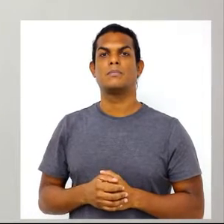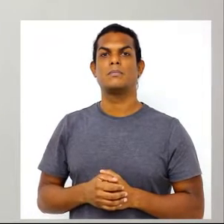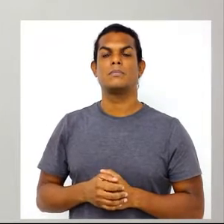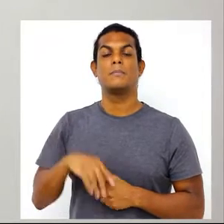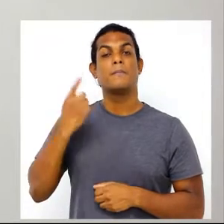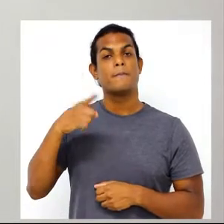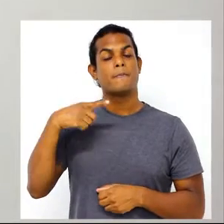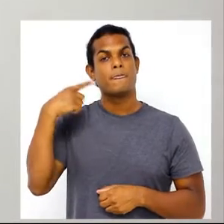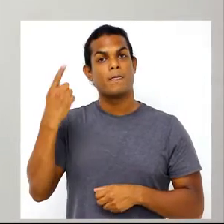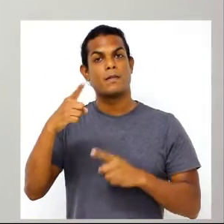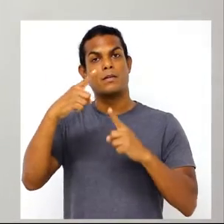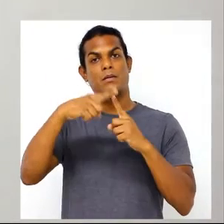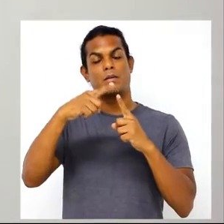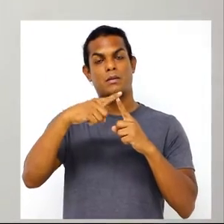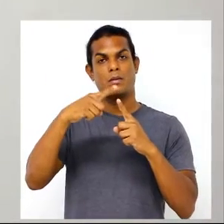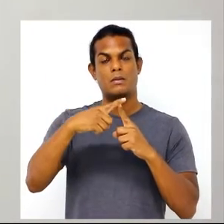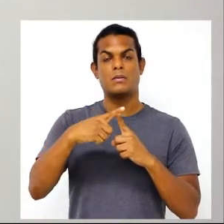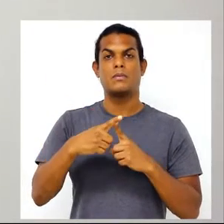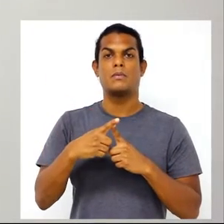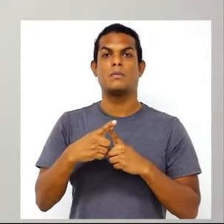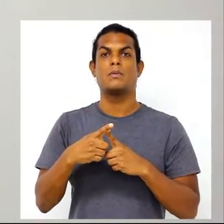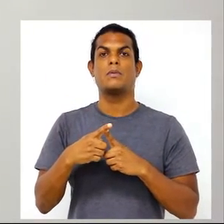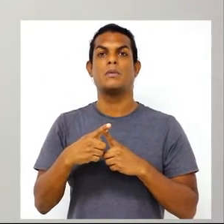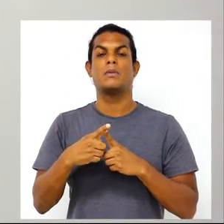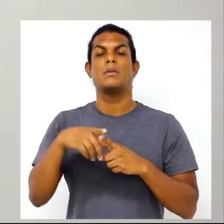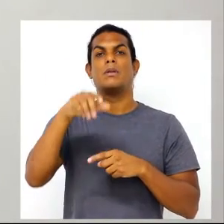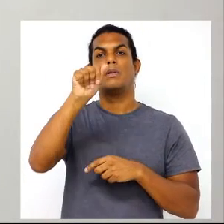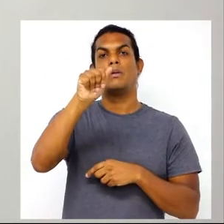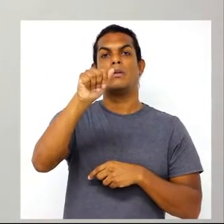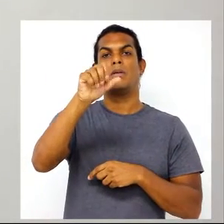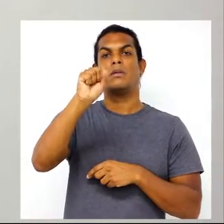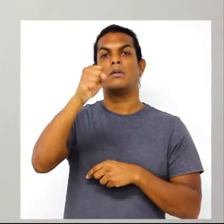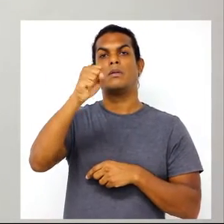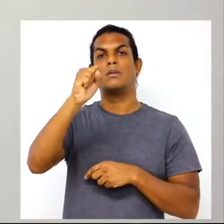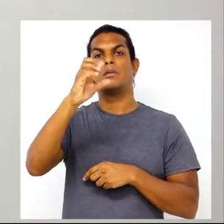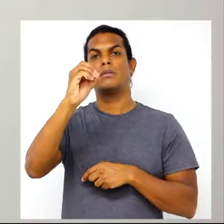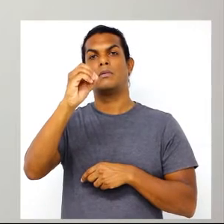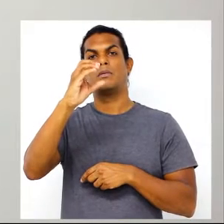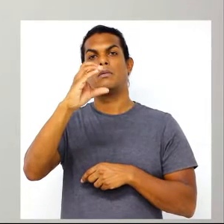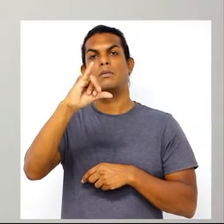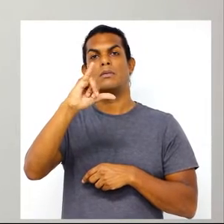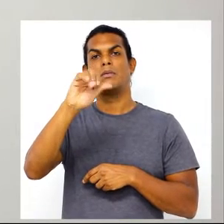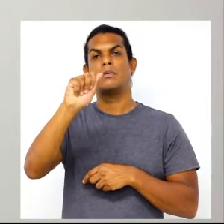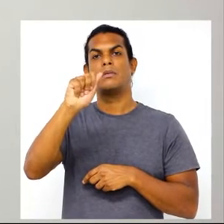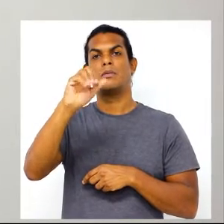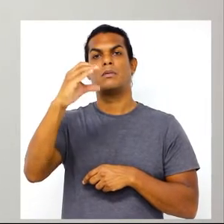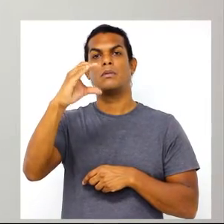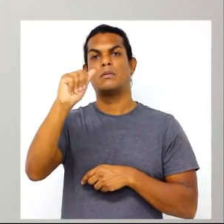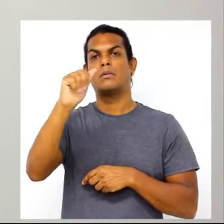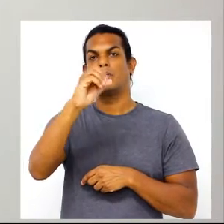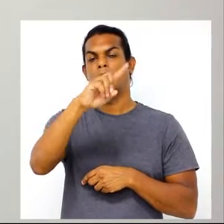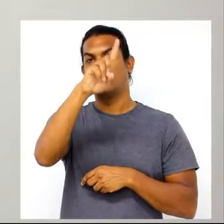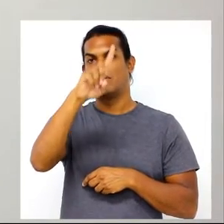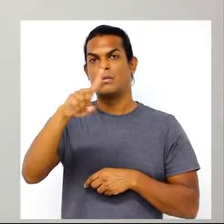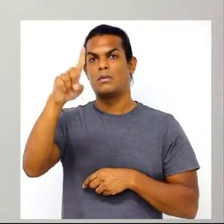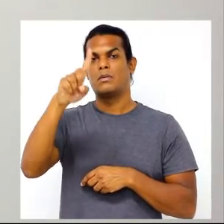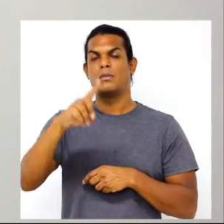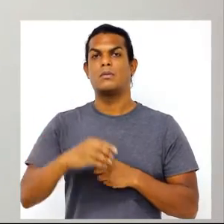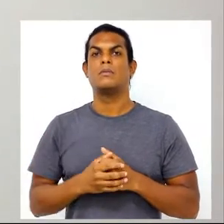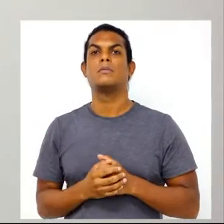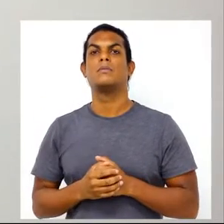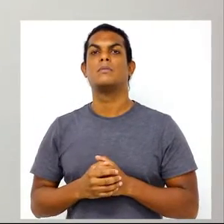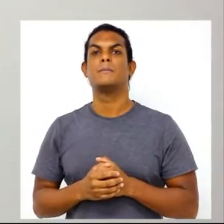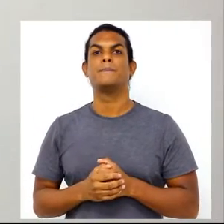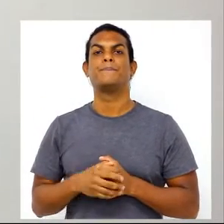certo? O outro tipo de coesão textual é o da associação, né? Então, toda vez que